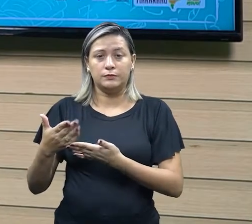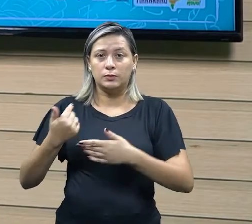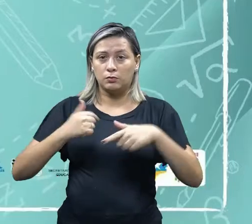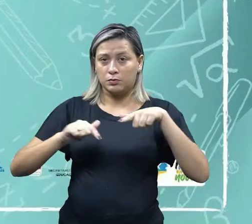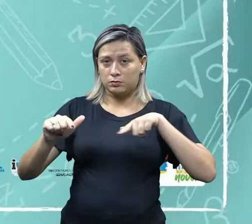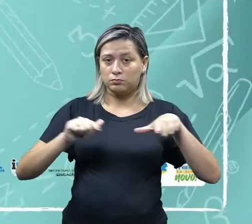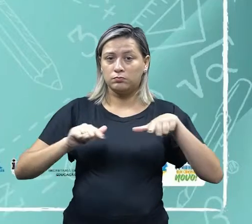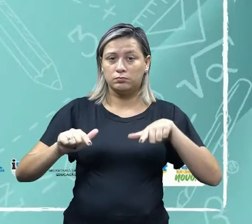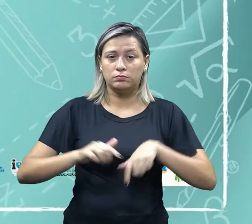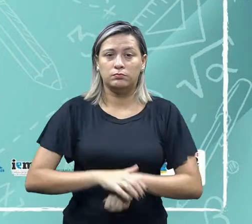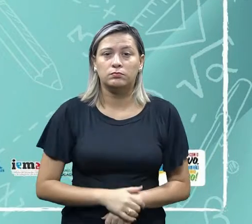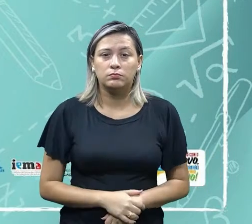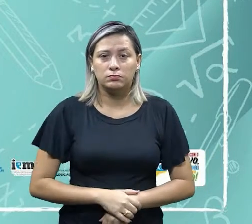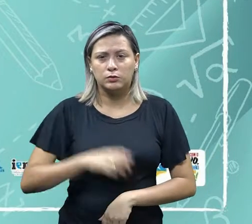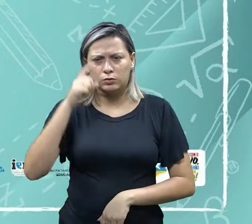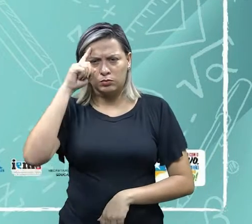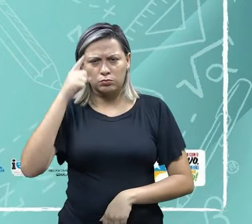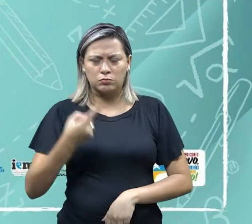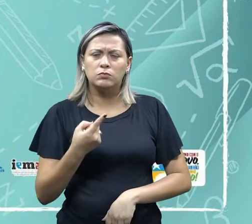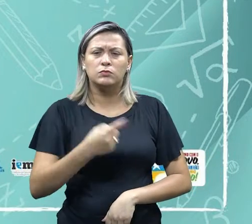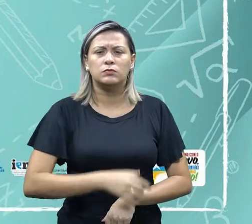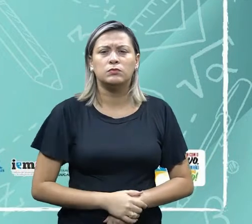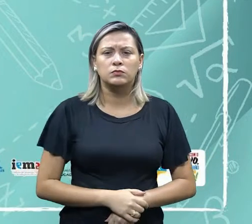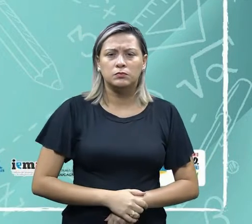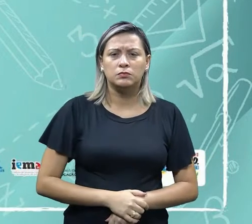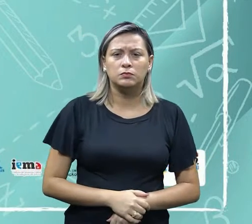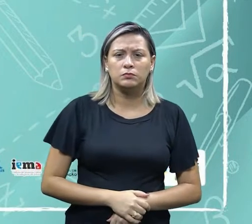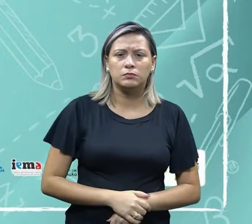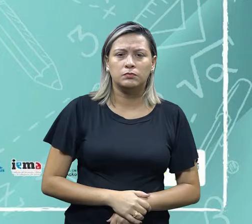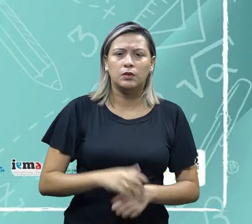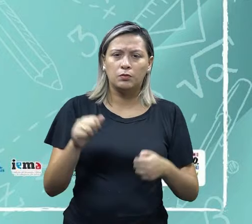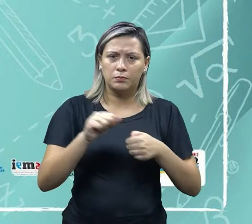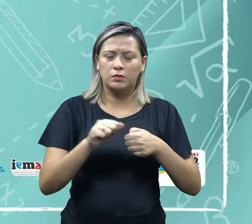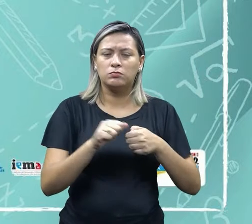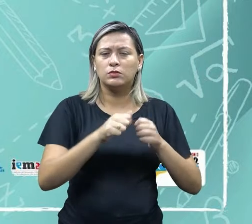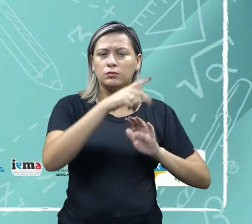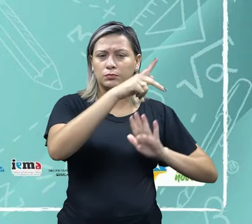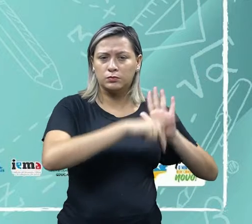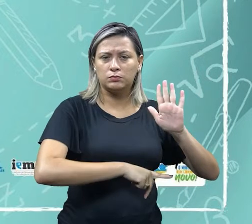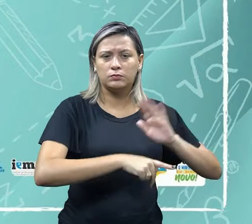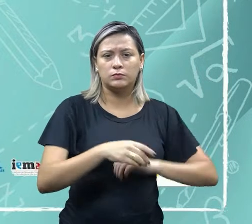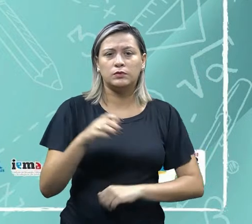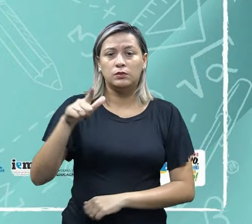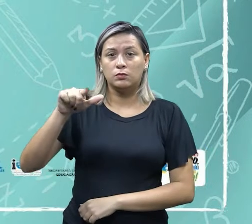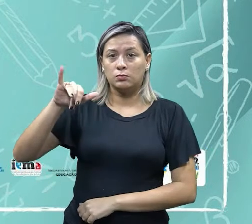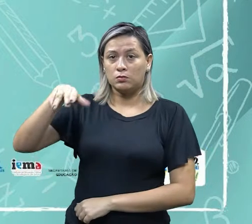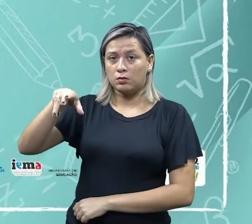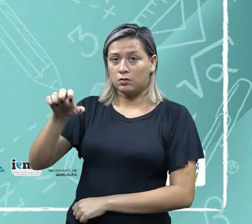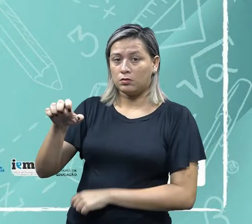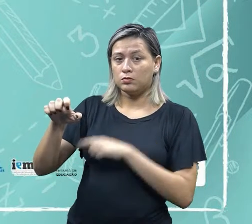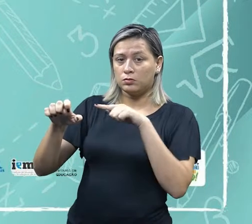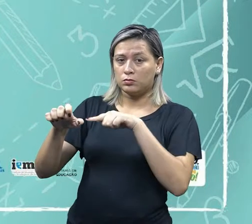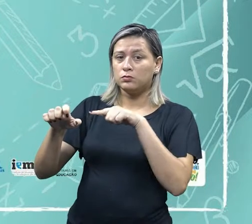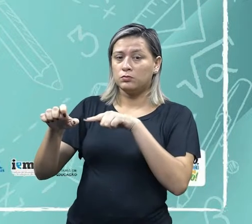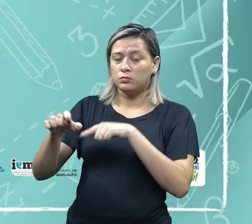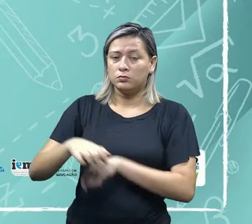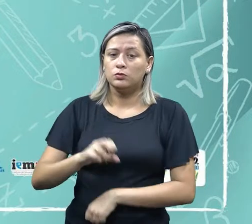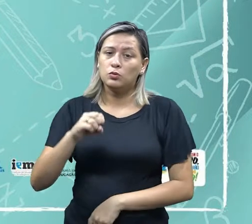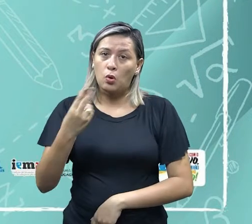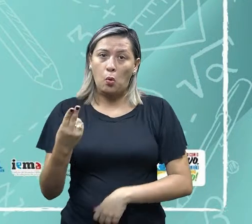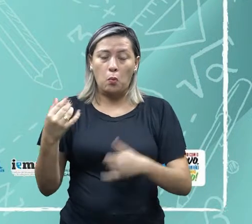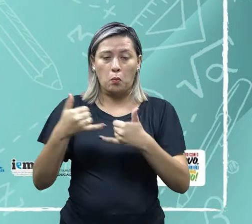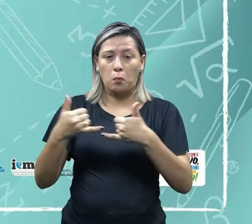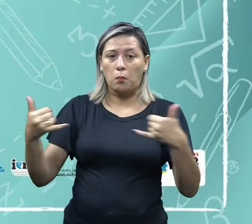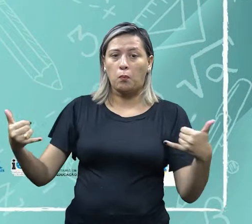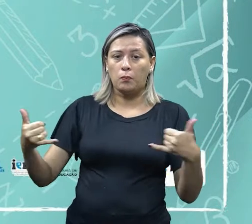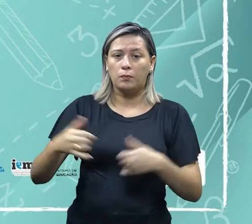trabalho. Comando de construção de projetos, O comando line ou comando linha,